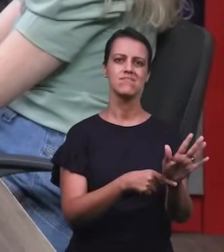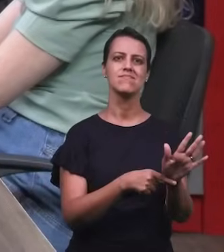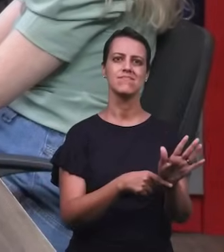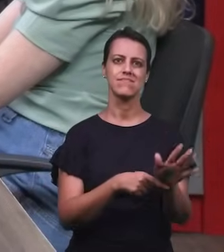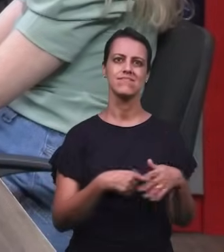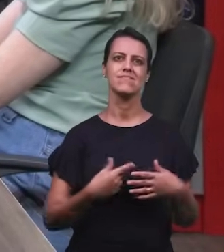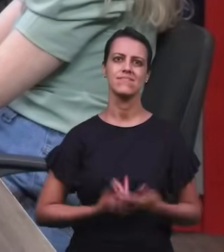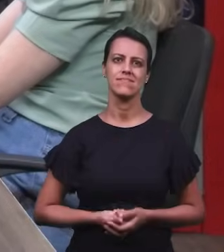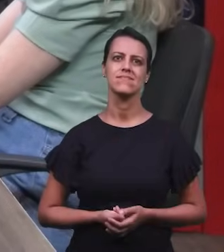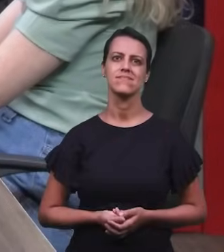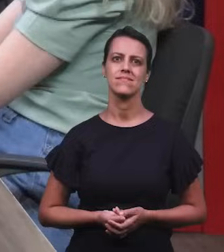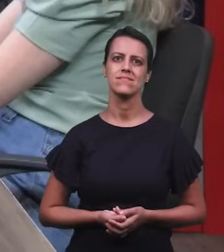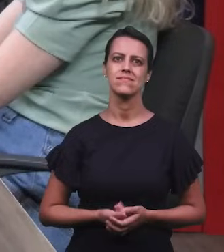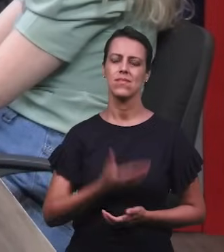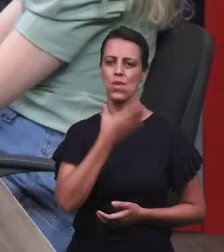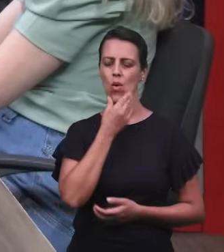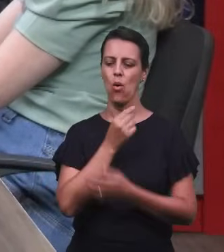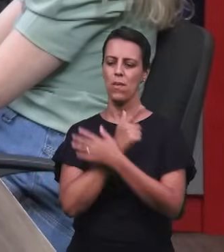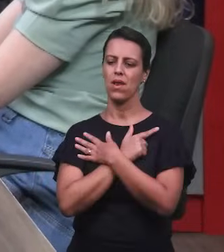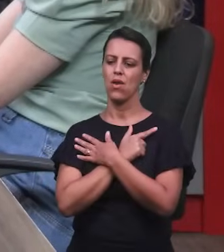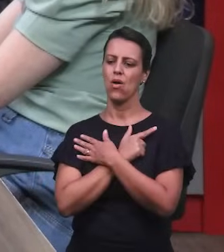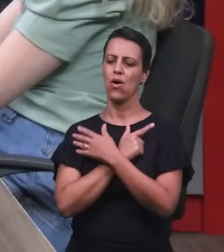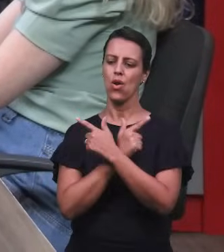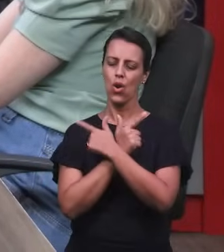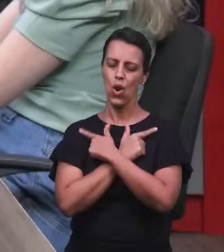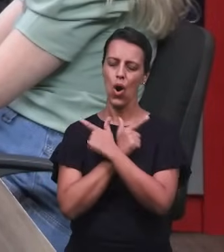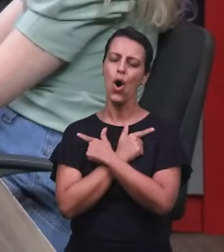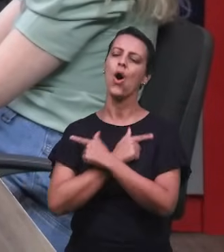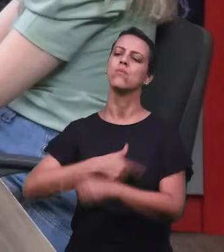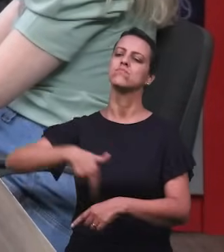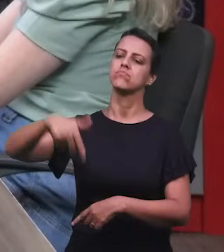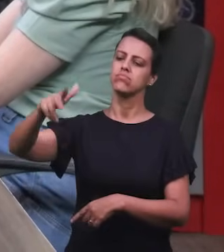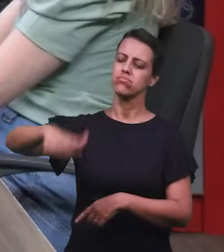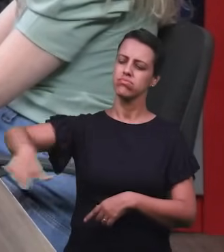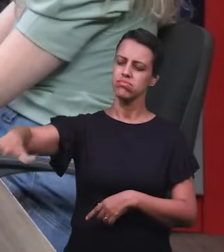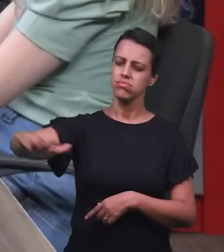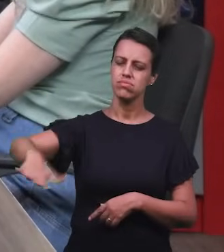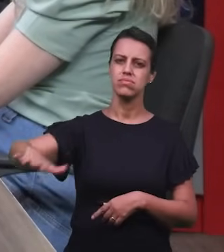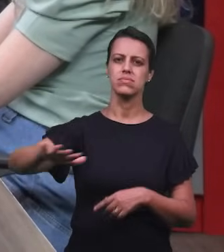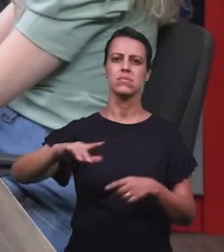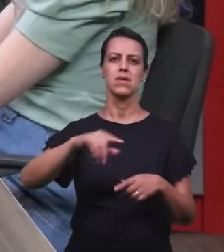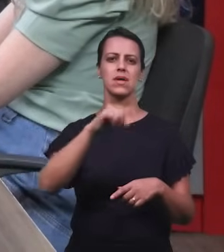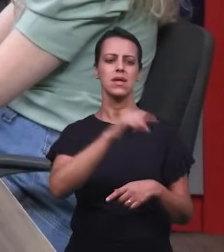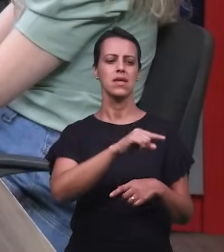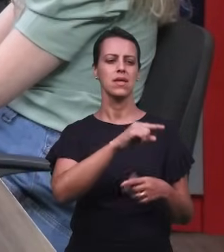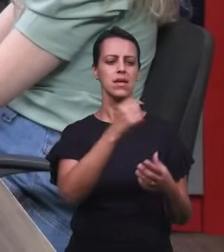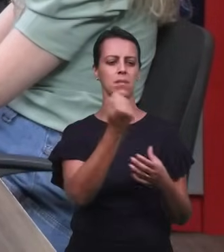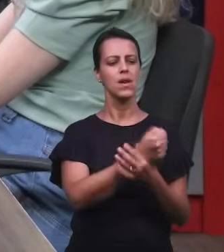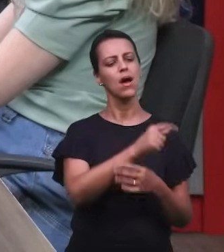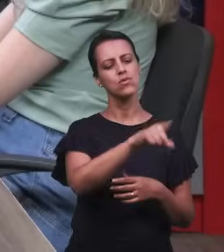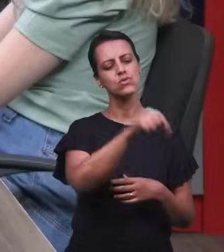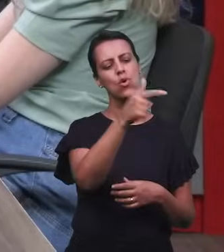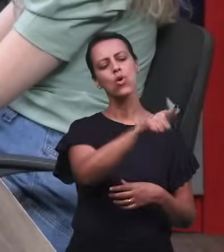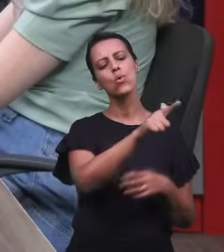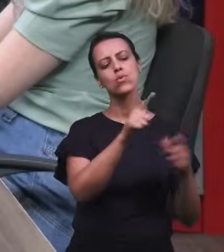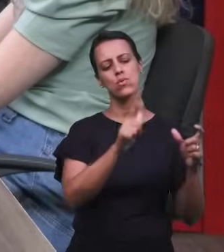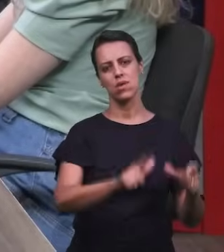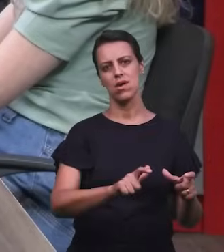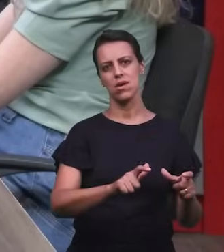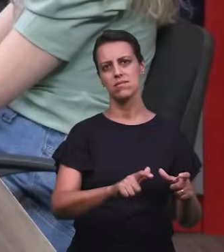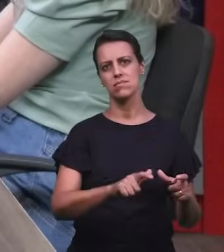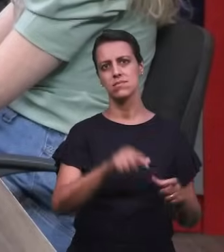exatamente, profeticamente, foi isso, né? Ló foi para as campinas e Abraão foi para os montes. E tem um texto aqui em Gênesis 15, verso 1, quando o Senhor fala, Abraão,